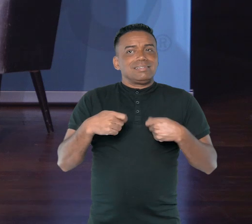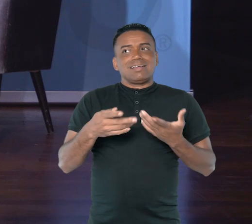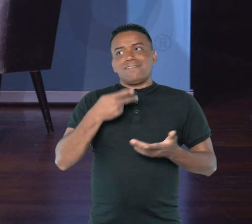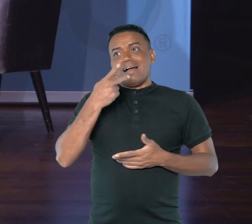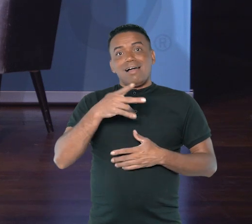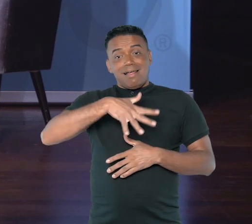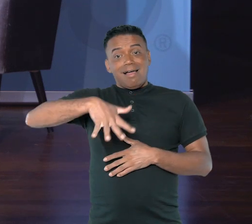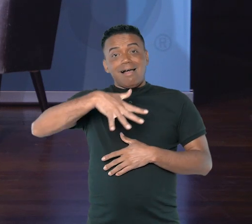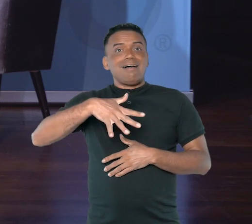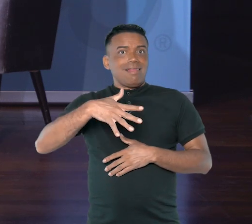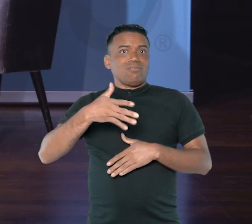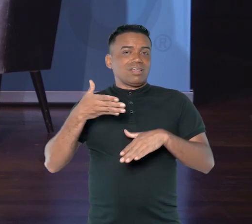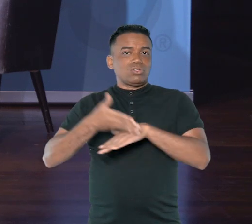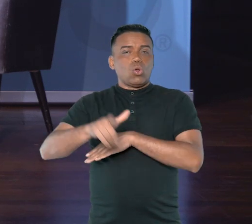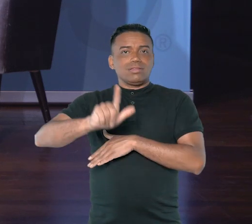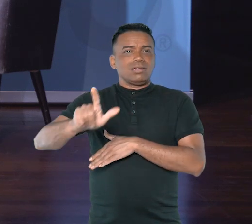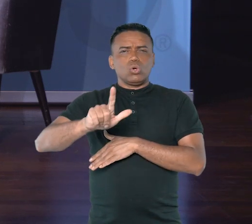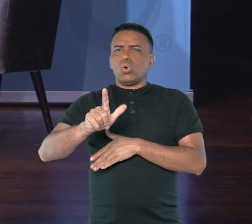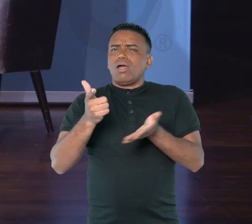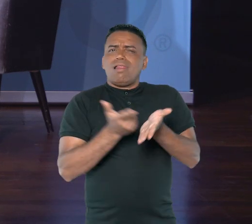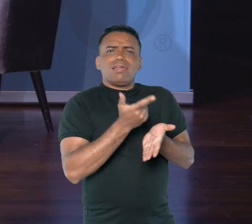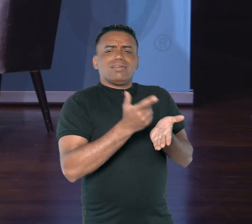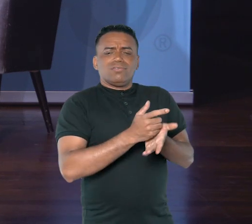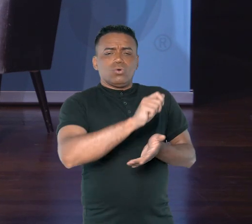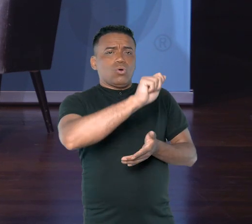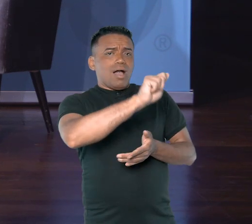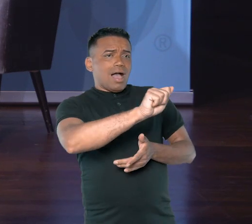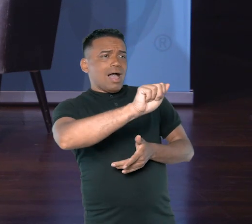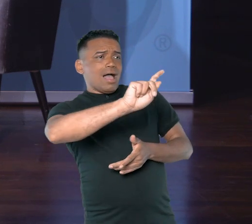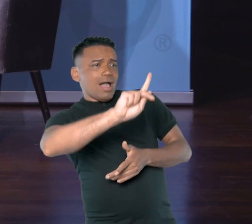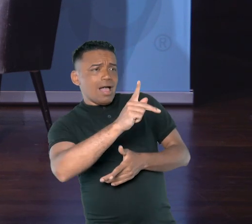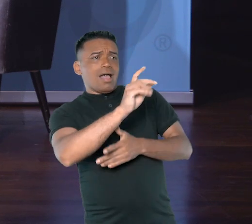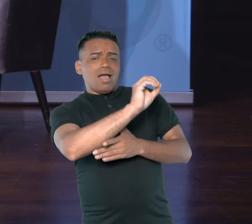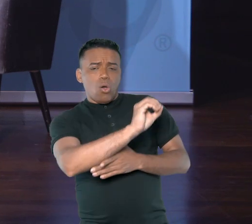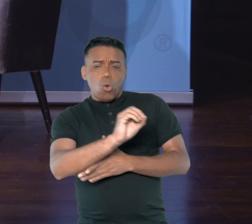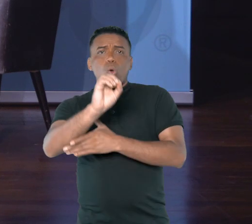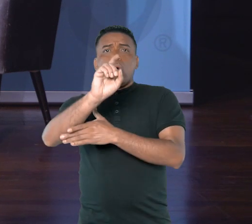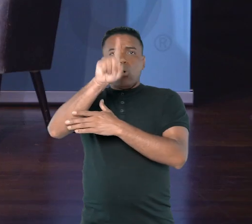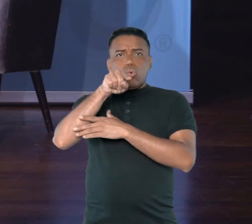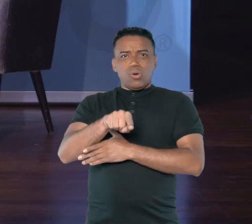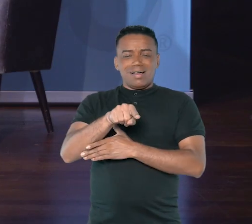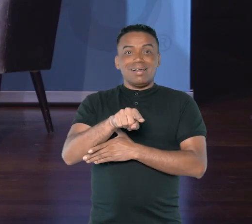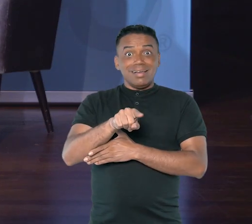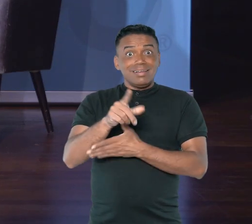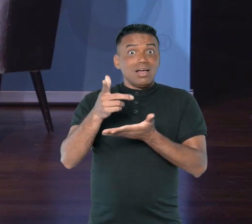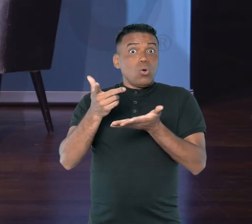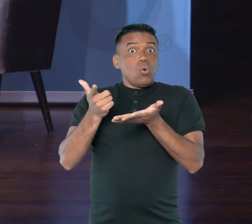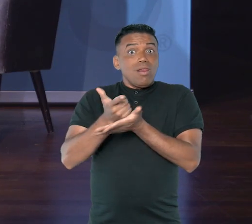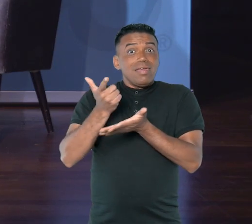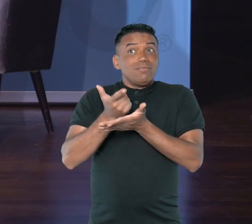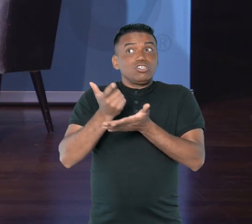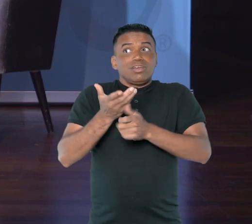estreia na literatura, né, com um livro tão potente que é o Arro, que é também um livro de ensaios, né?